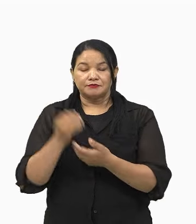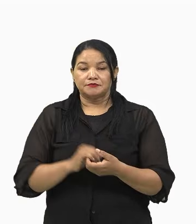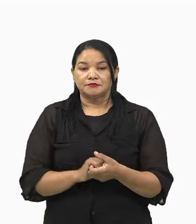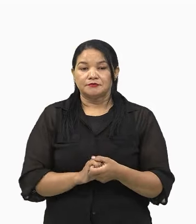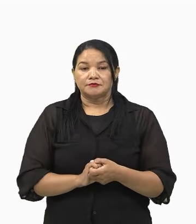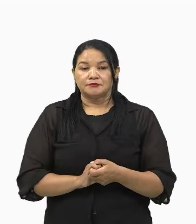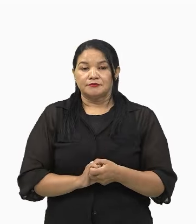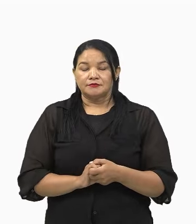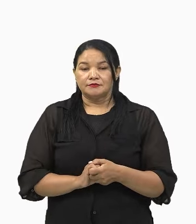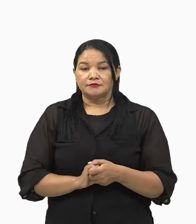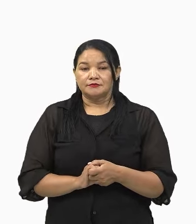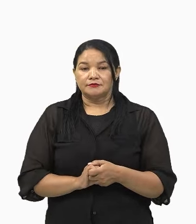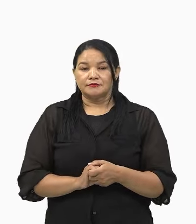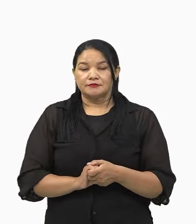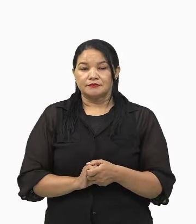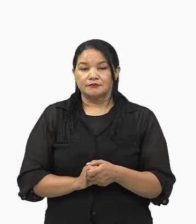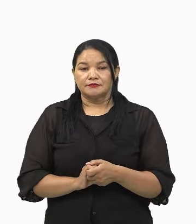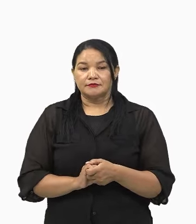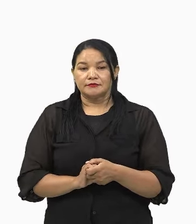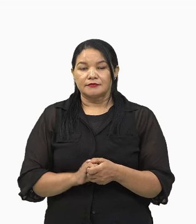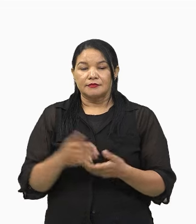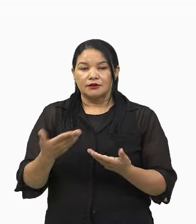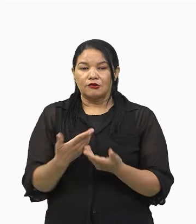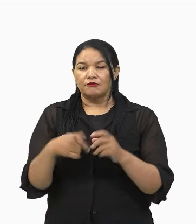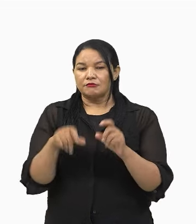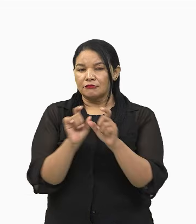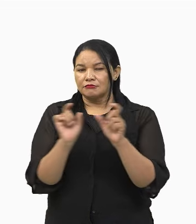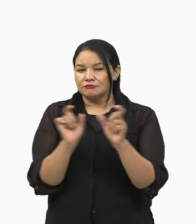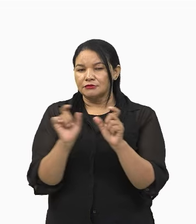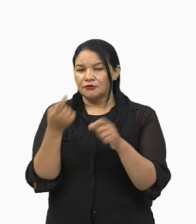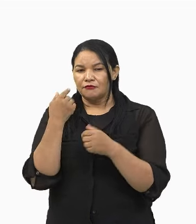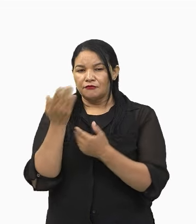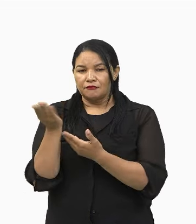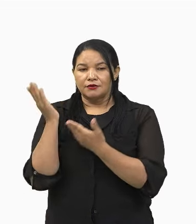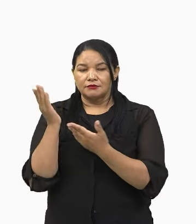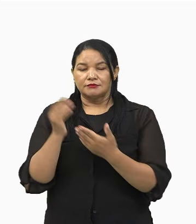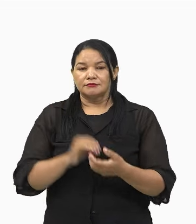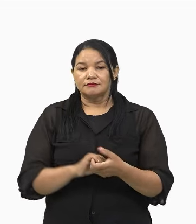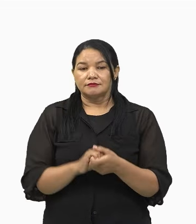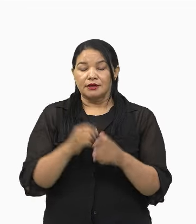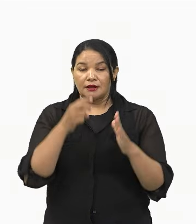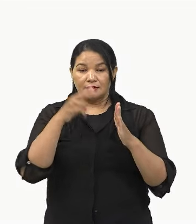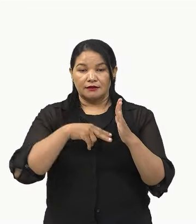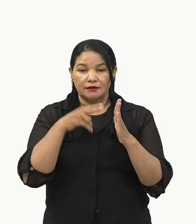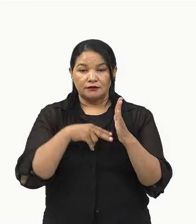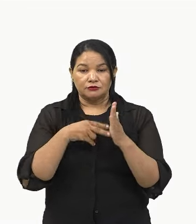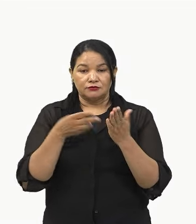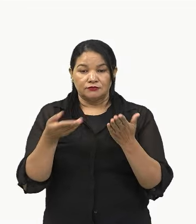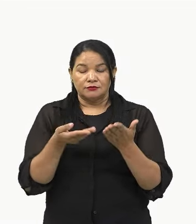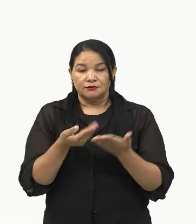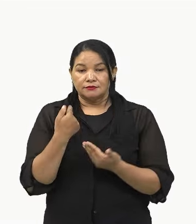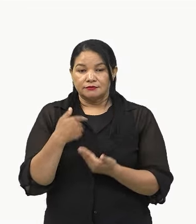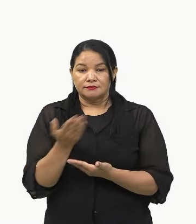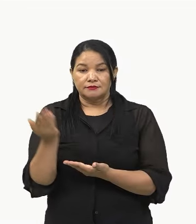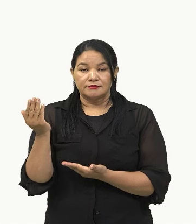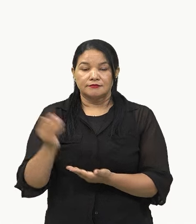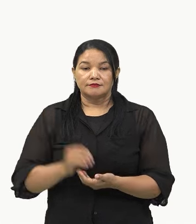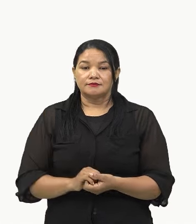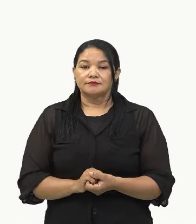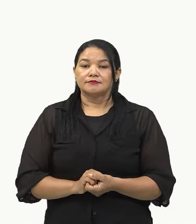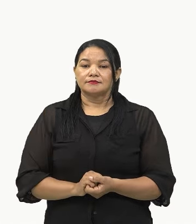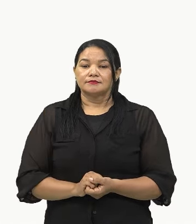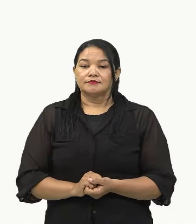que seriam esses marcadores. Então, o pretérito perfeito composto se utiliza a menudo,